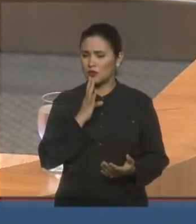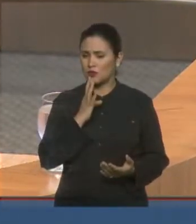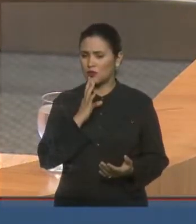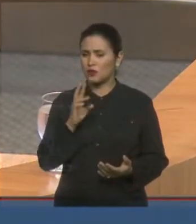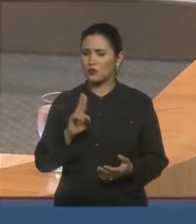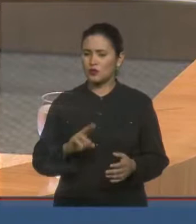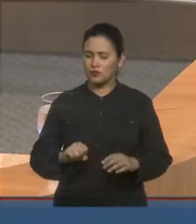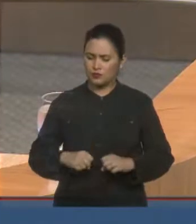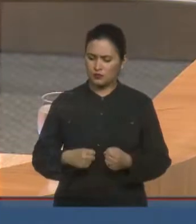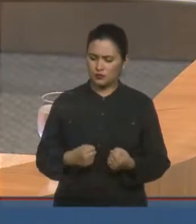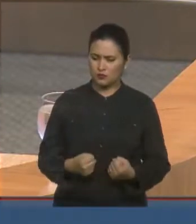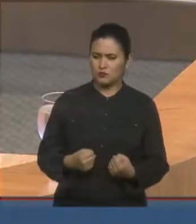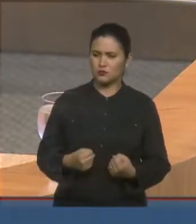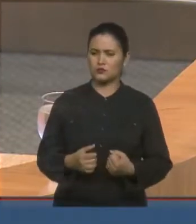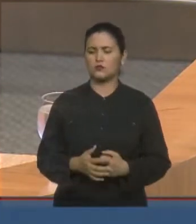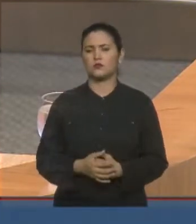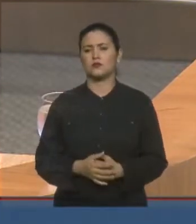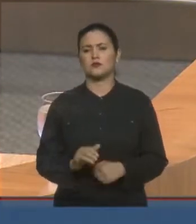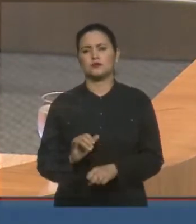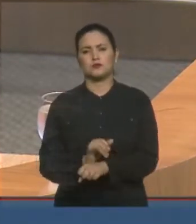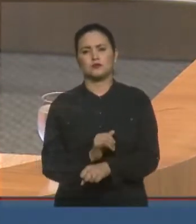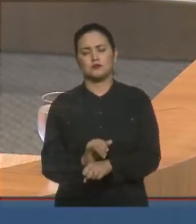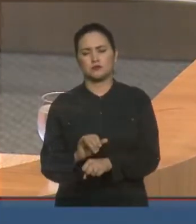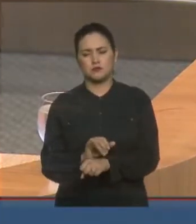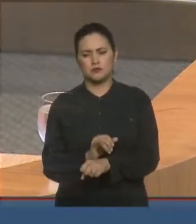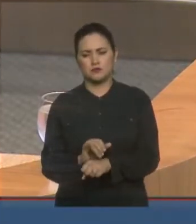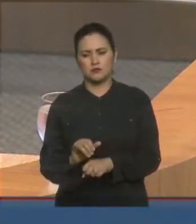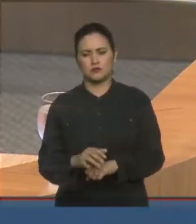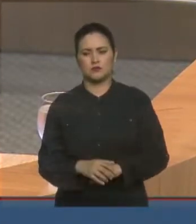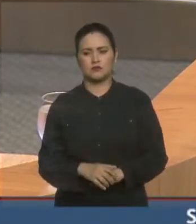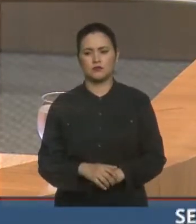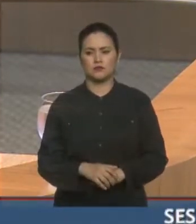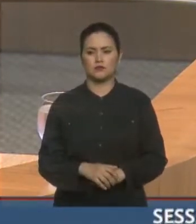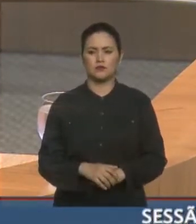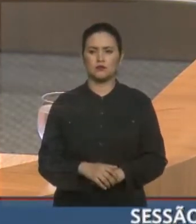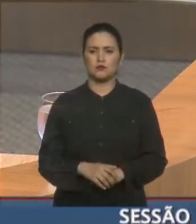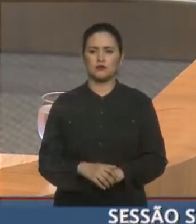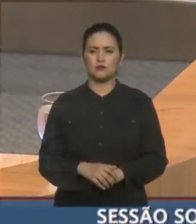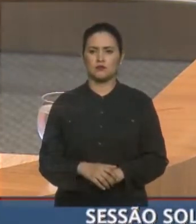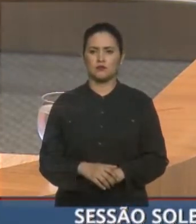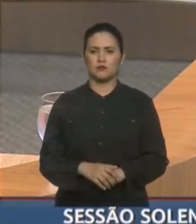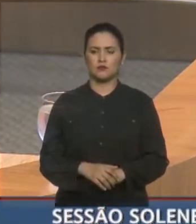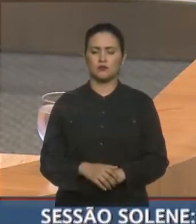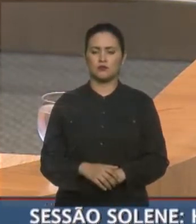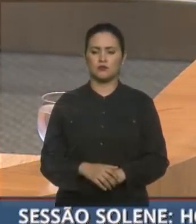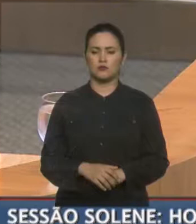força e com estratégia. Queria aproveitar, senhor presidente,